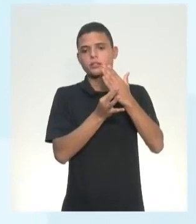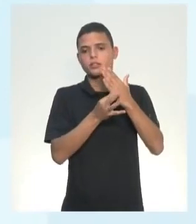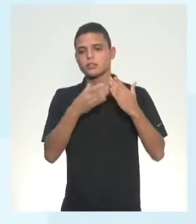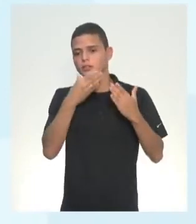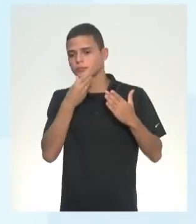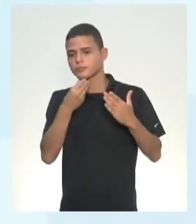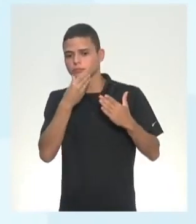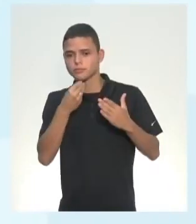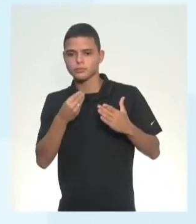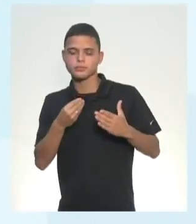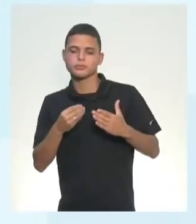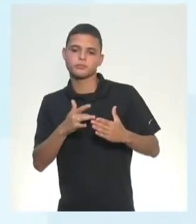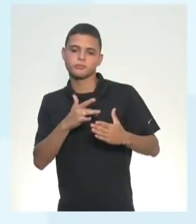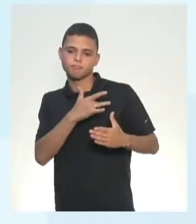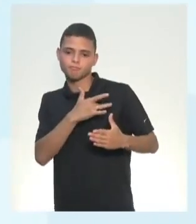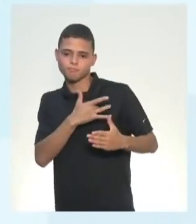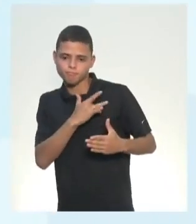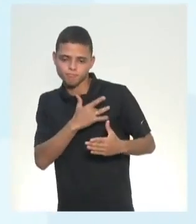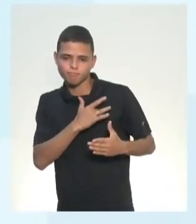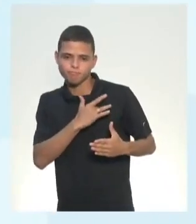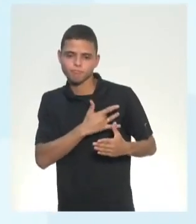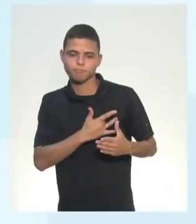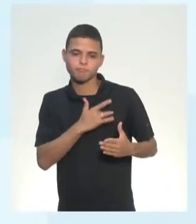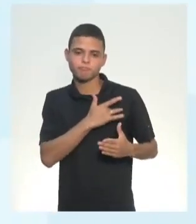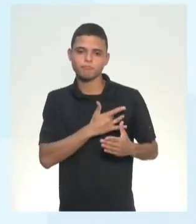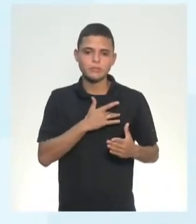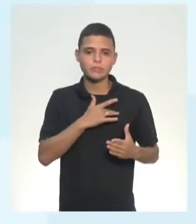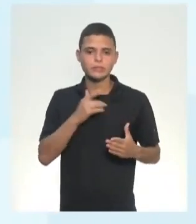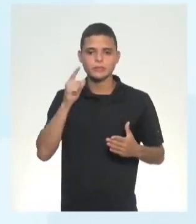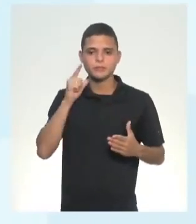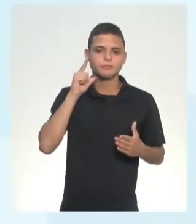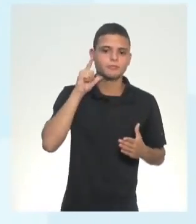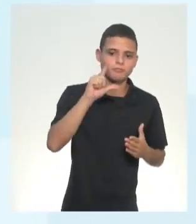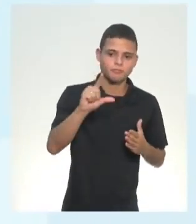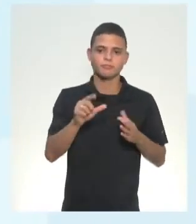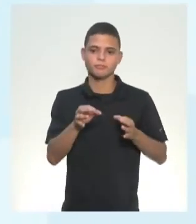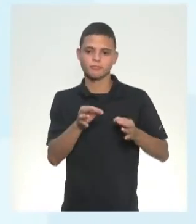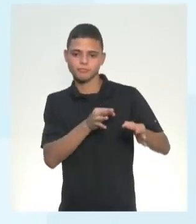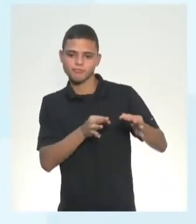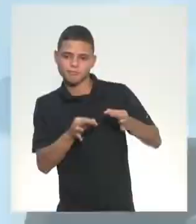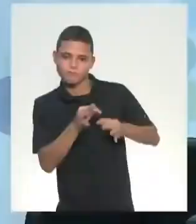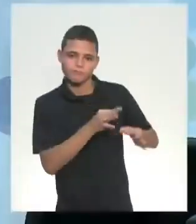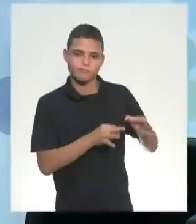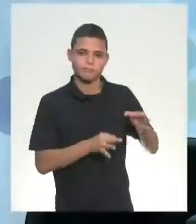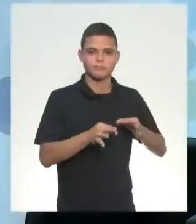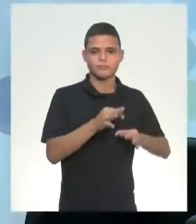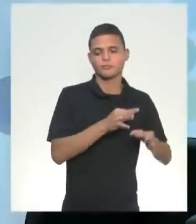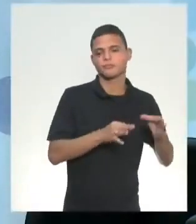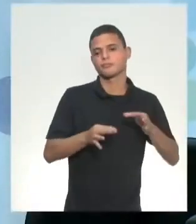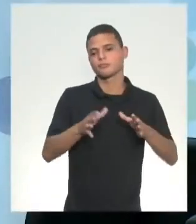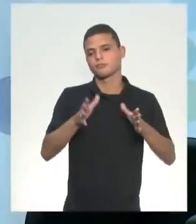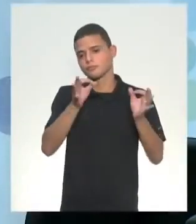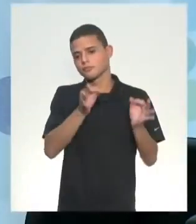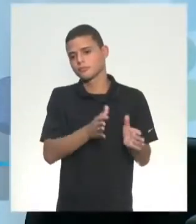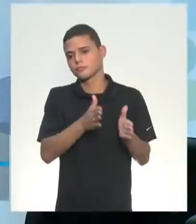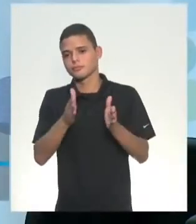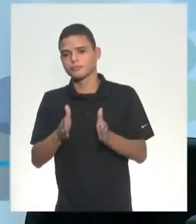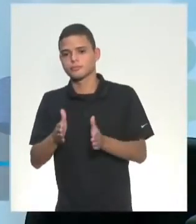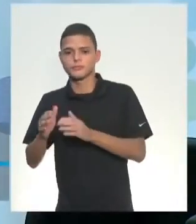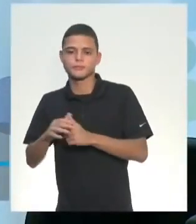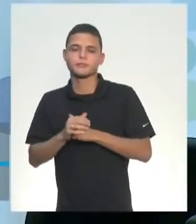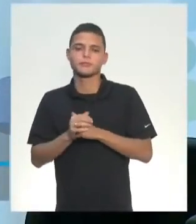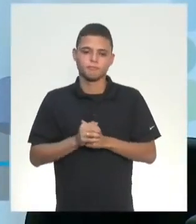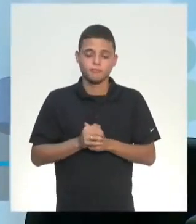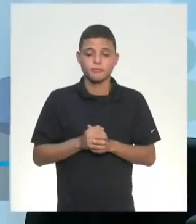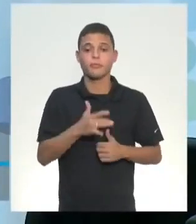o romantismo era comido de lanzeira e vermes, tá? Então já não servia mais, né? O romantismo já não